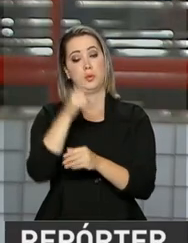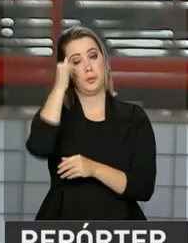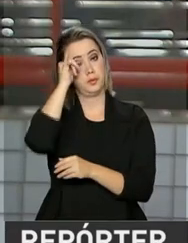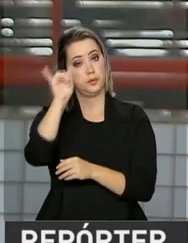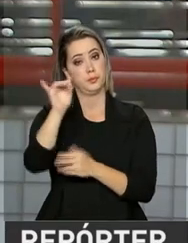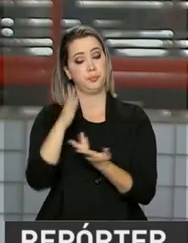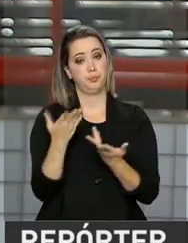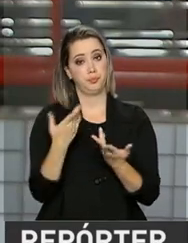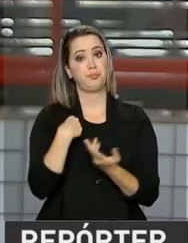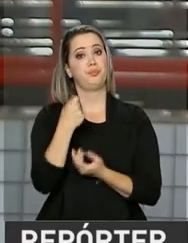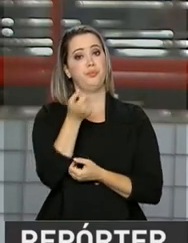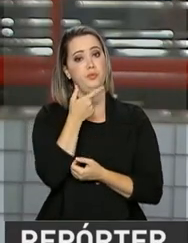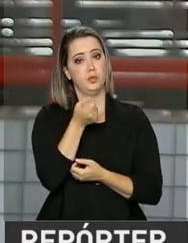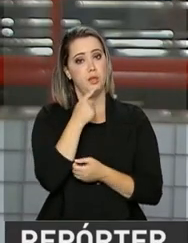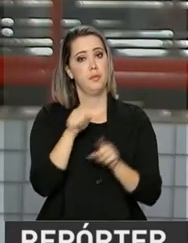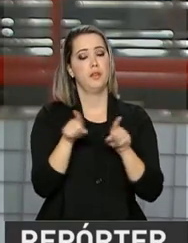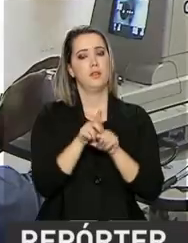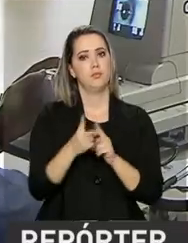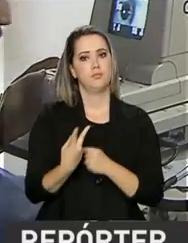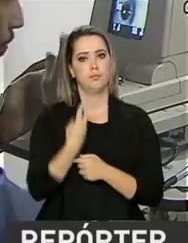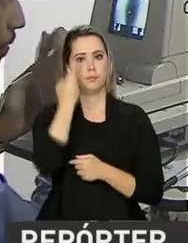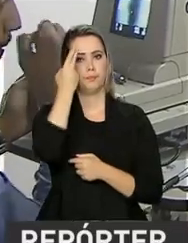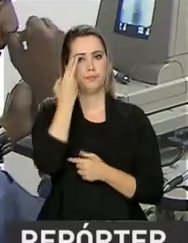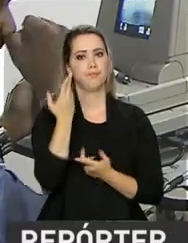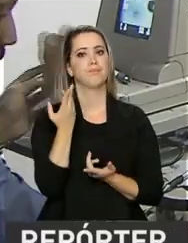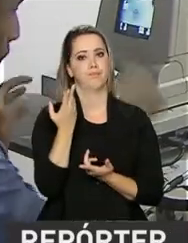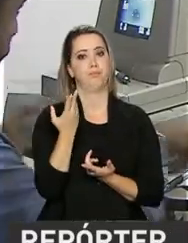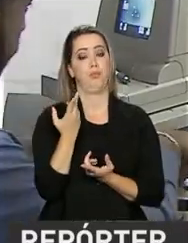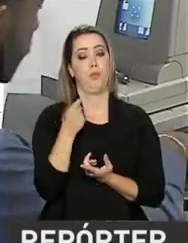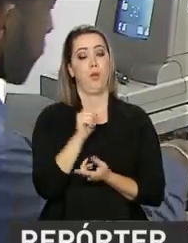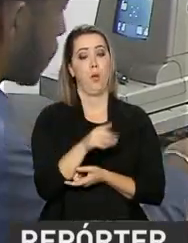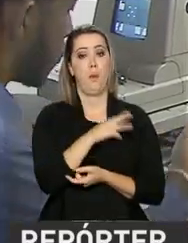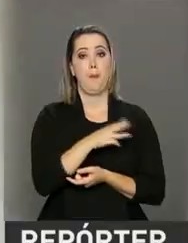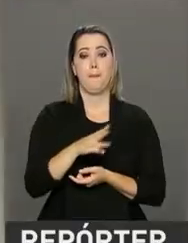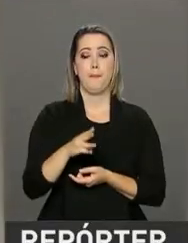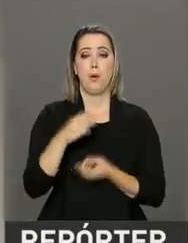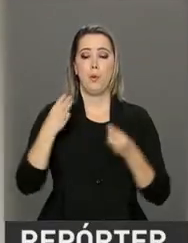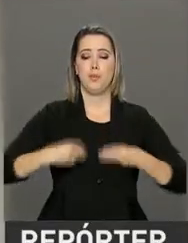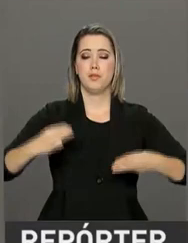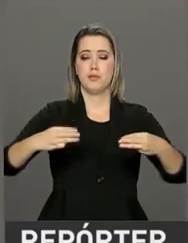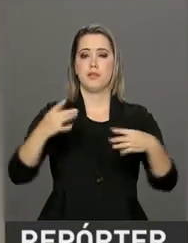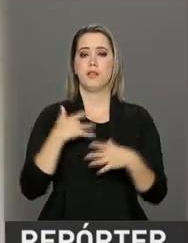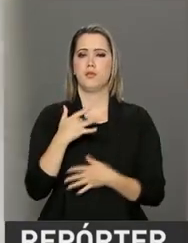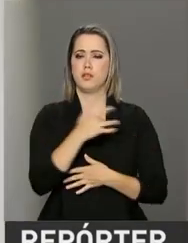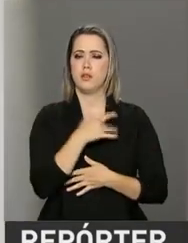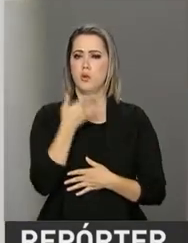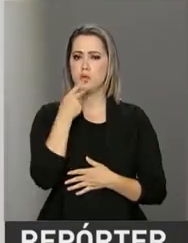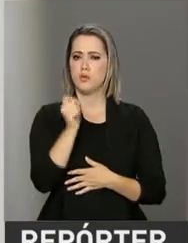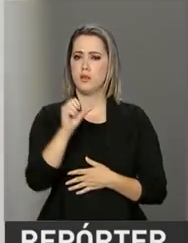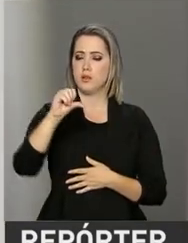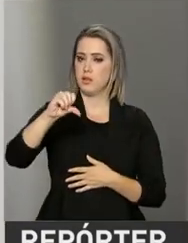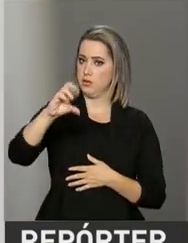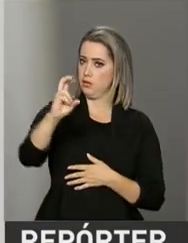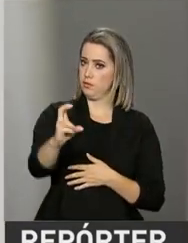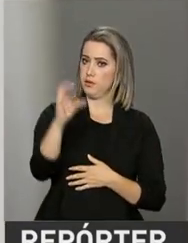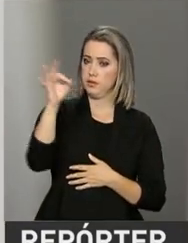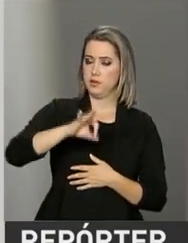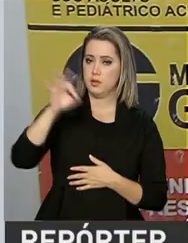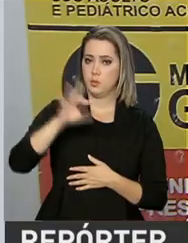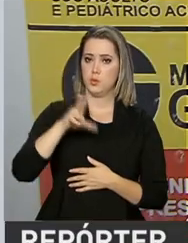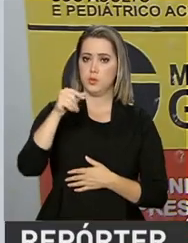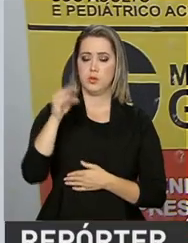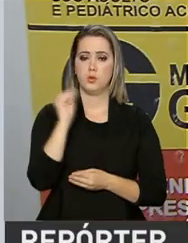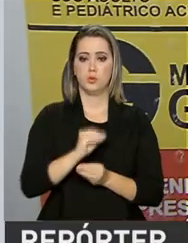a distribuição de medicamentos a cirurgia segundo o ministério da saúde 95% dos tratamentos de